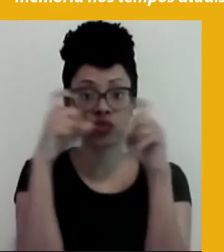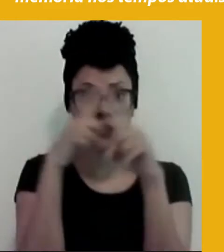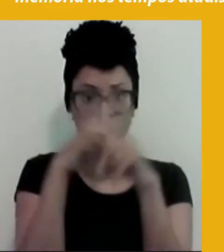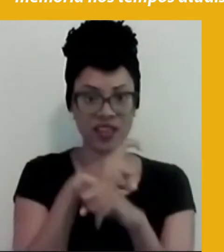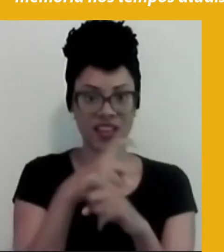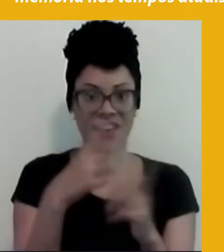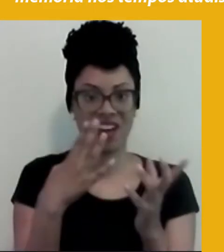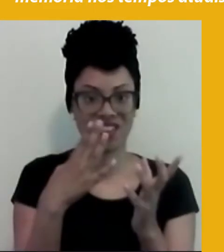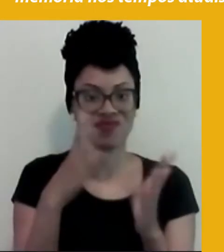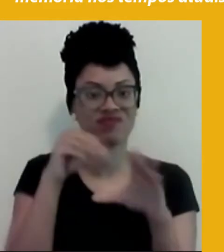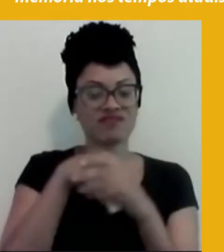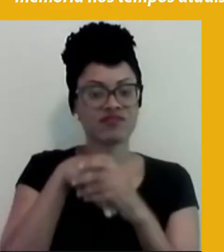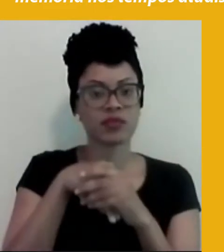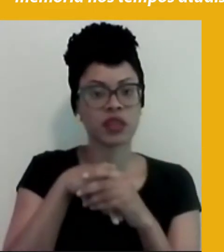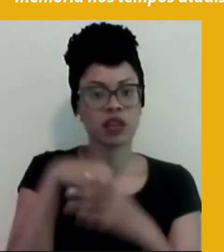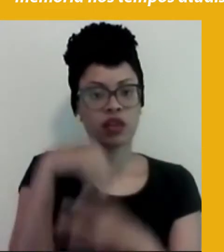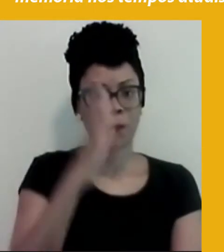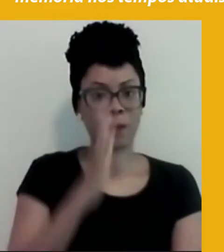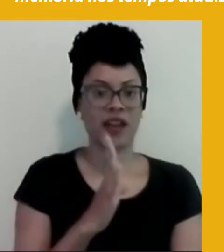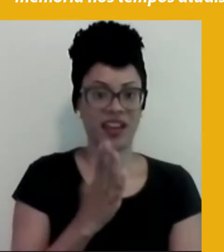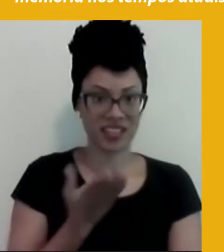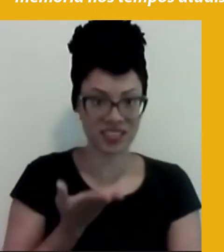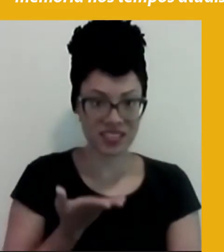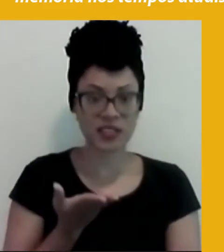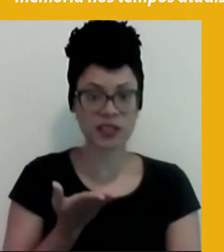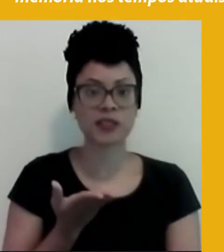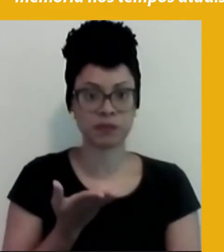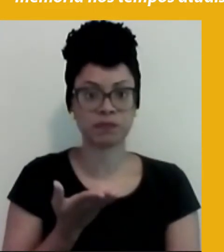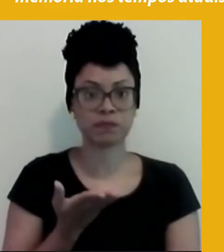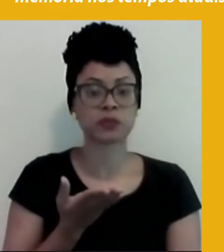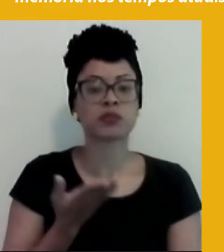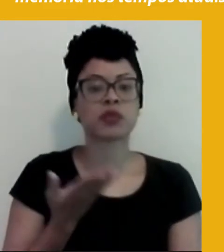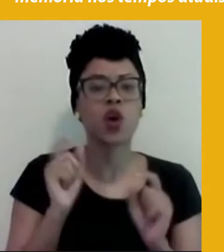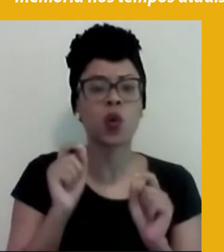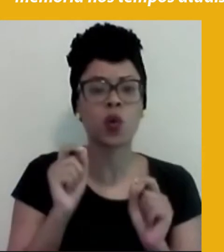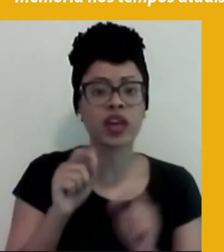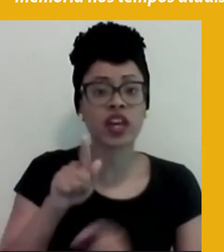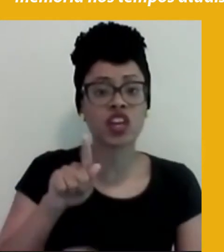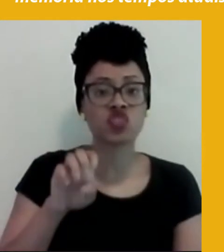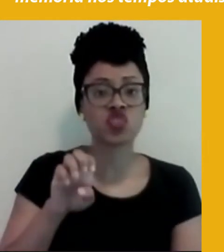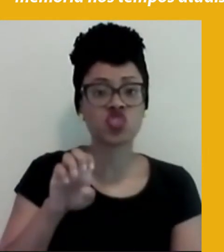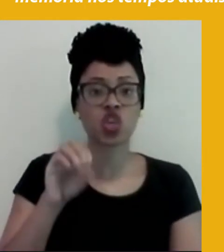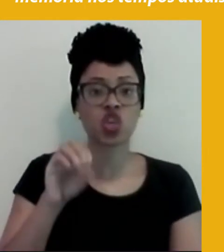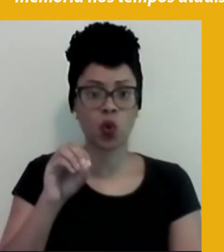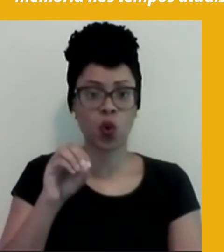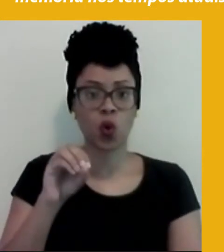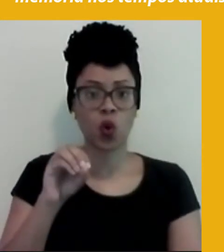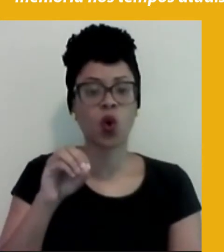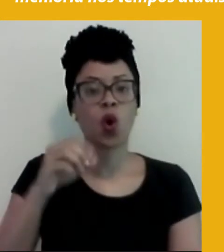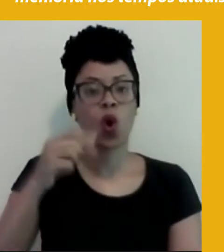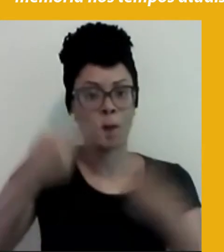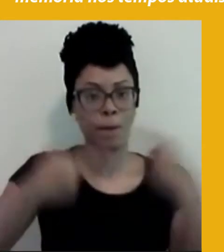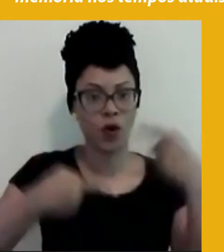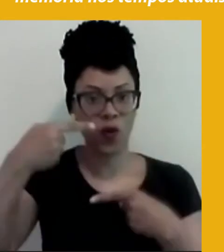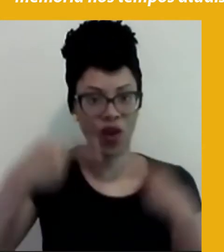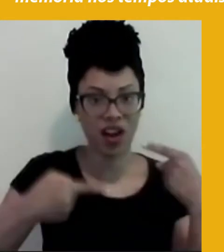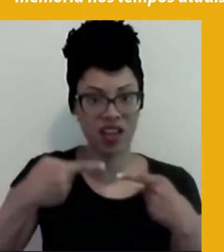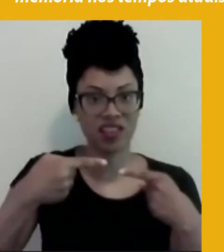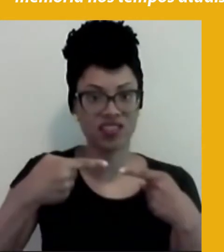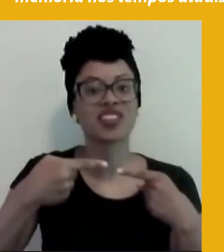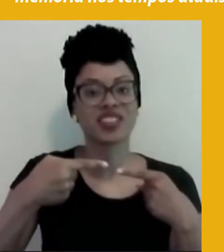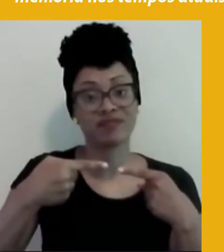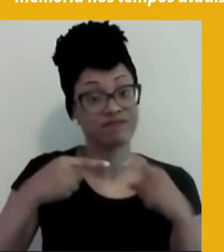problemas localizados, né, com uma geopolítica completamente desigual também. Então,